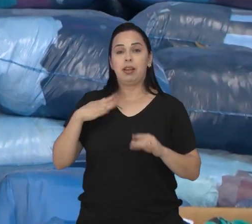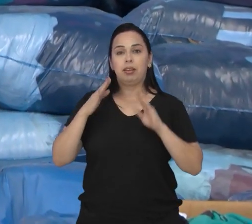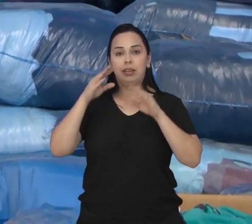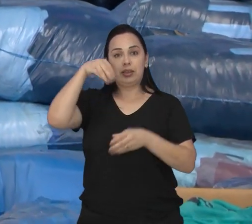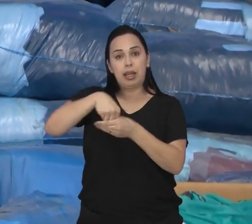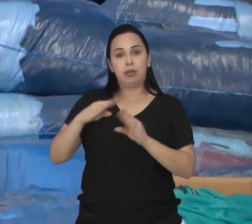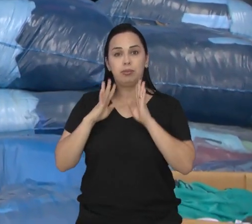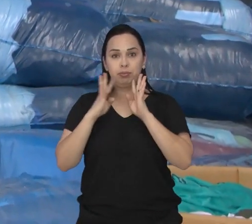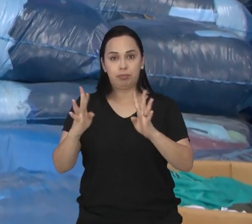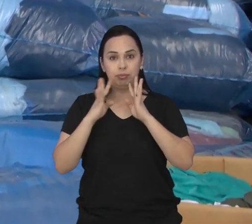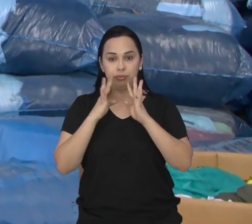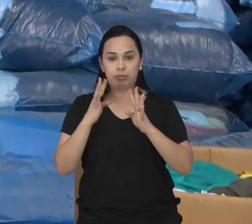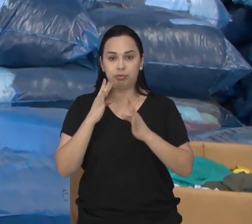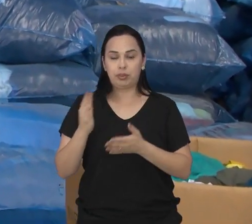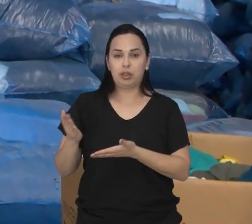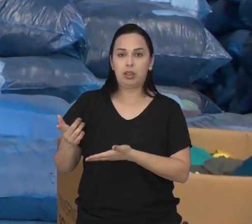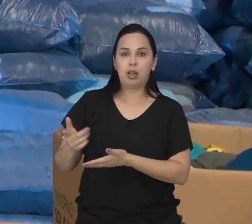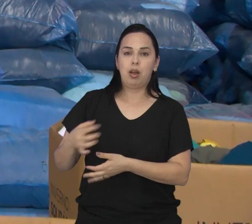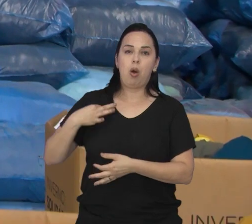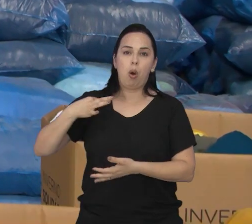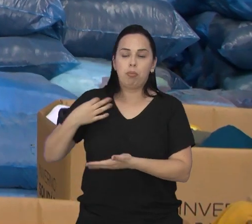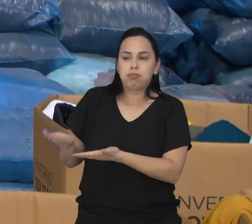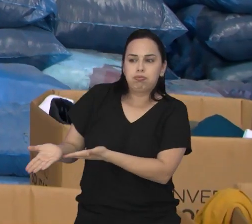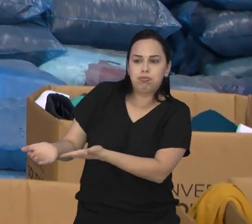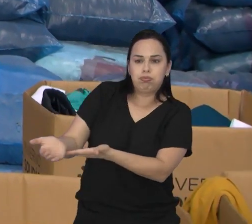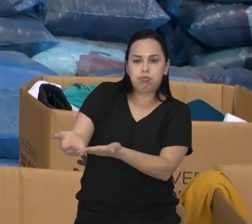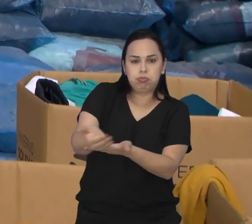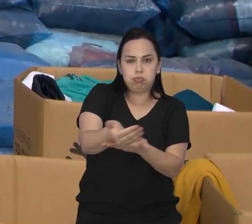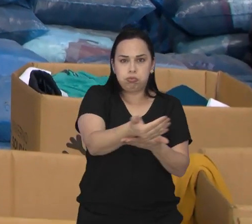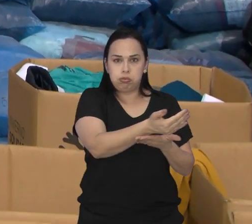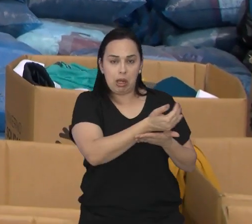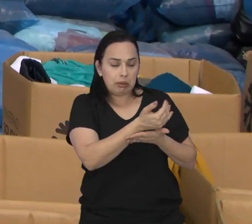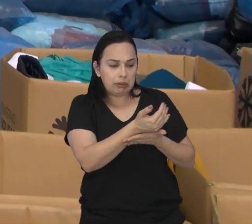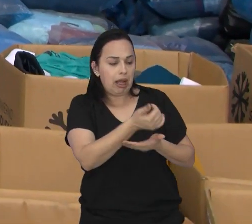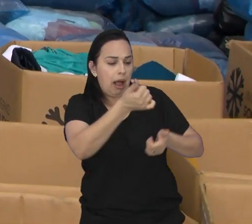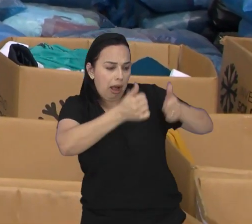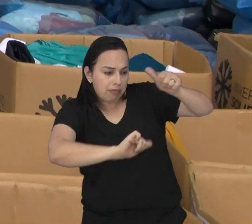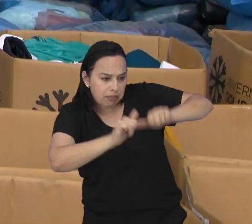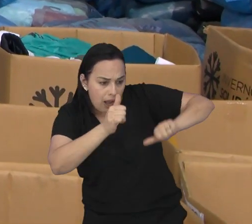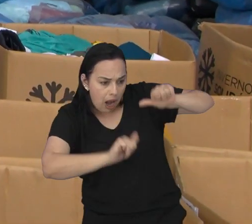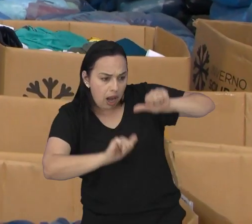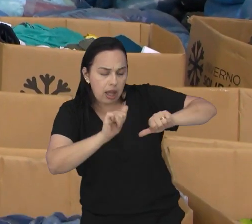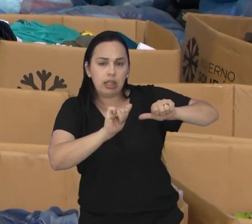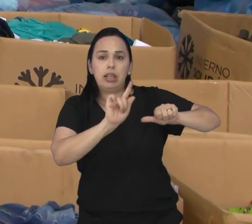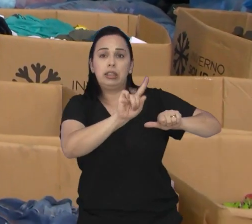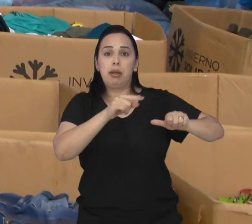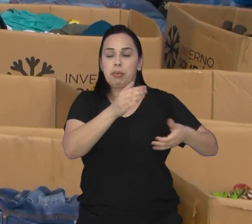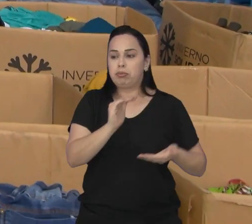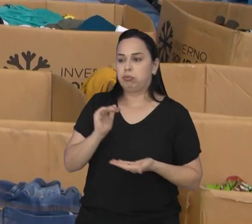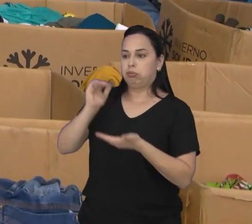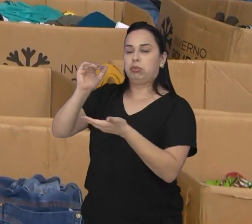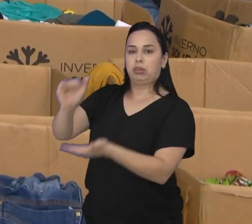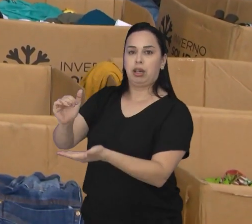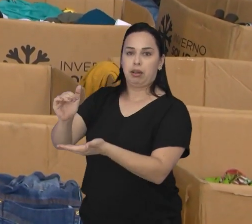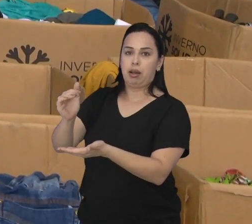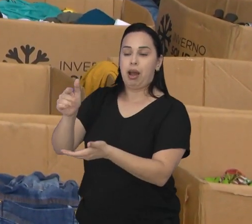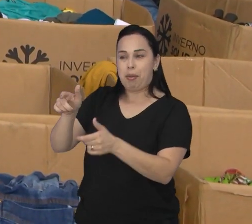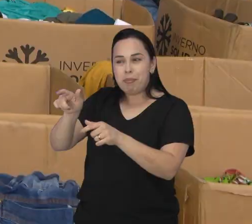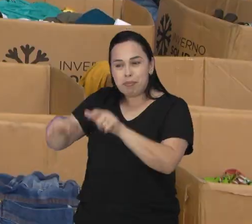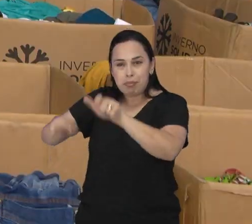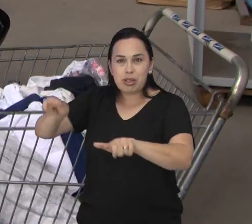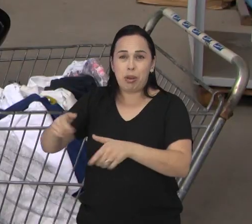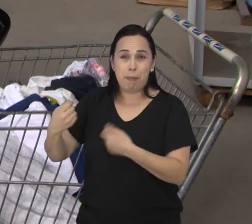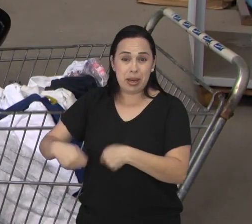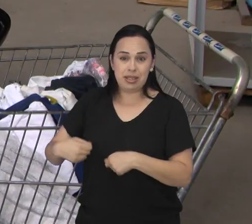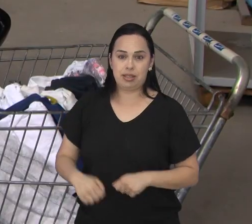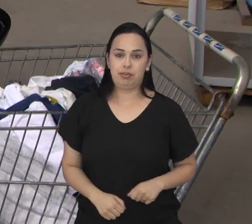Parque da Cidade. Todos os itens arrecadados passam por uma triagem antes de serem encaminhados para quem